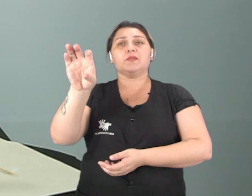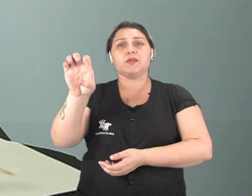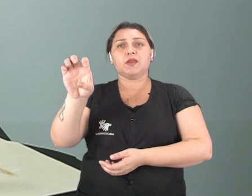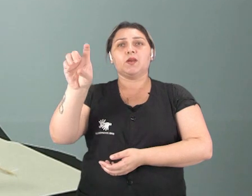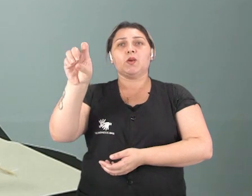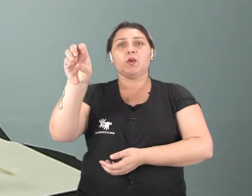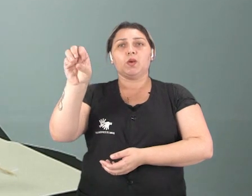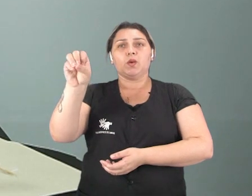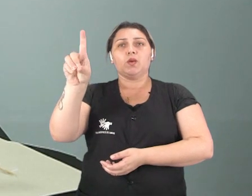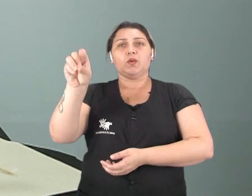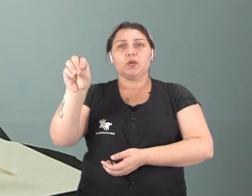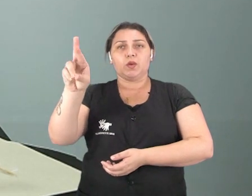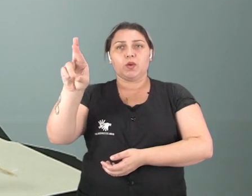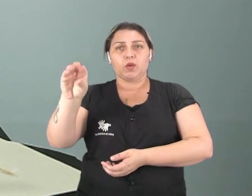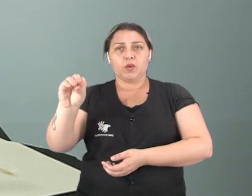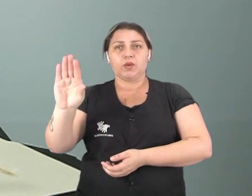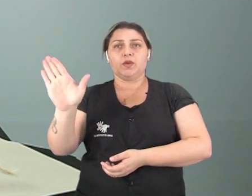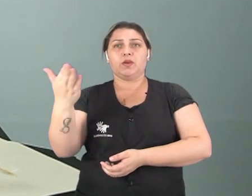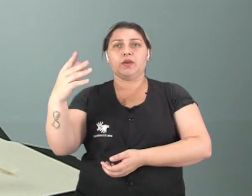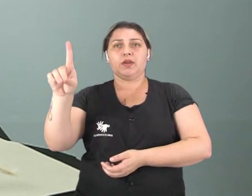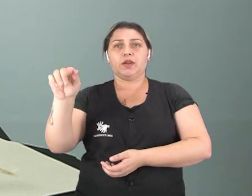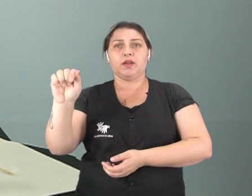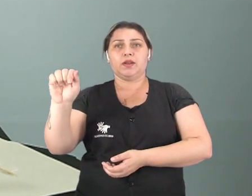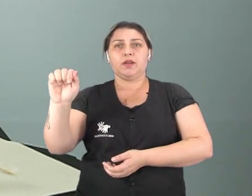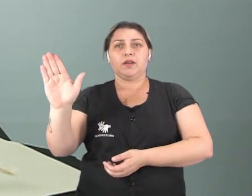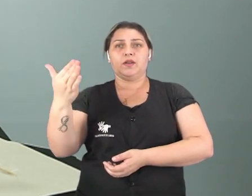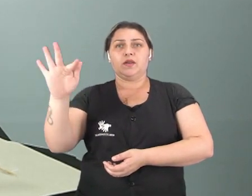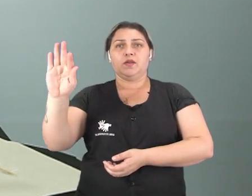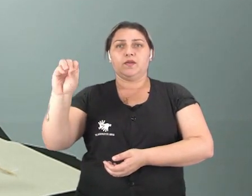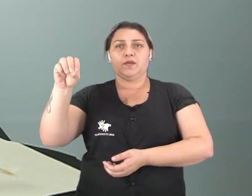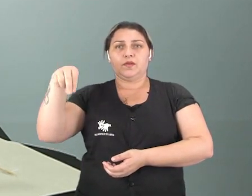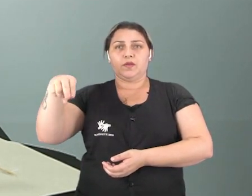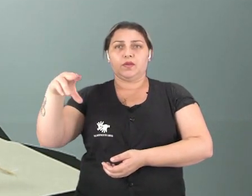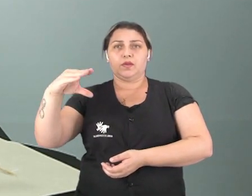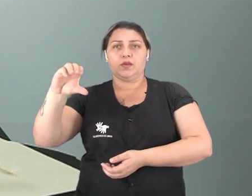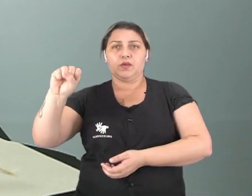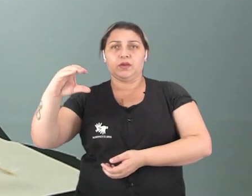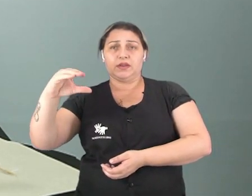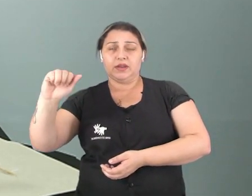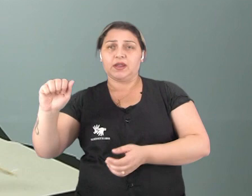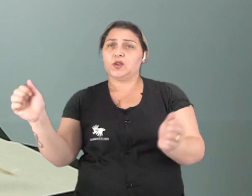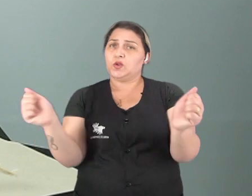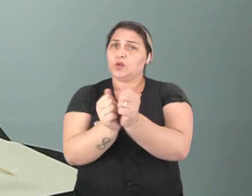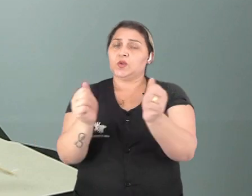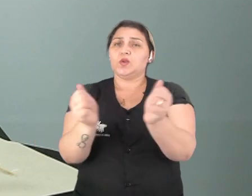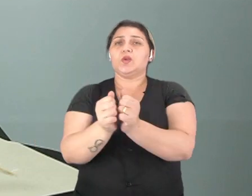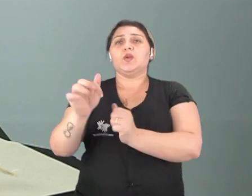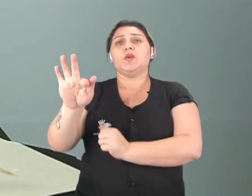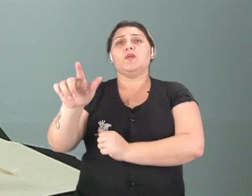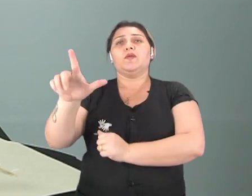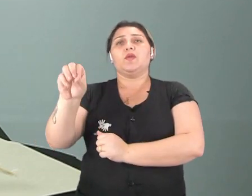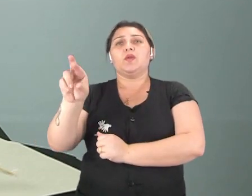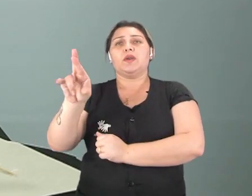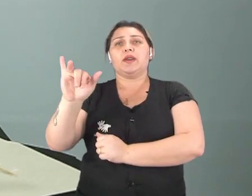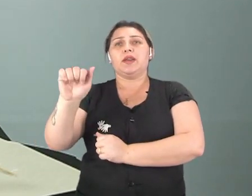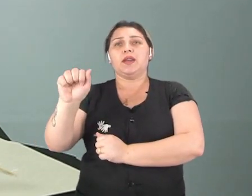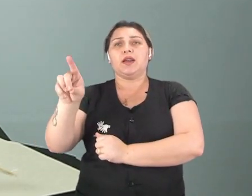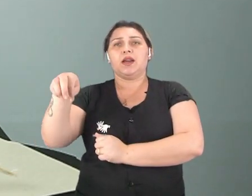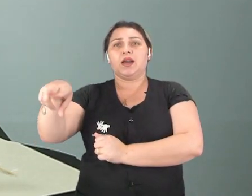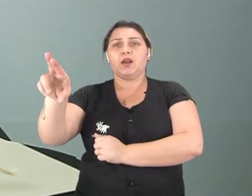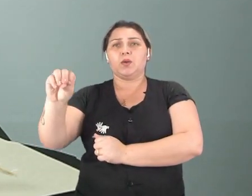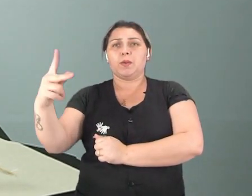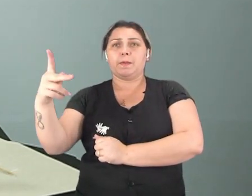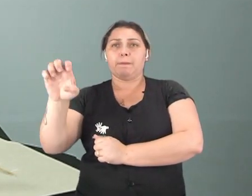né, um marechal, Deodoro da Fonseca, junto, né, com Floriano Peixoto, eles tomaram o poder,